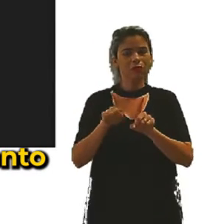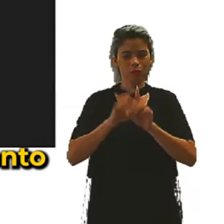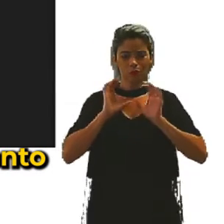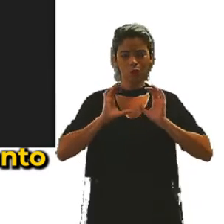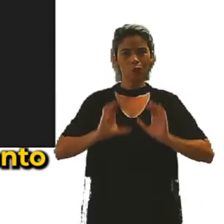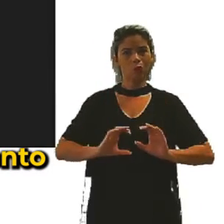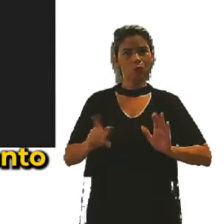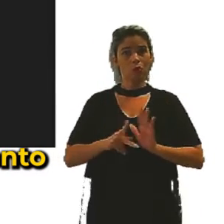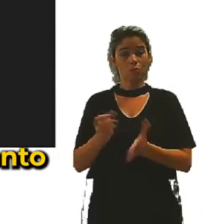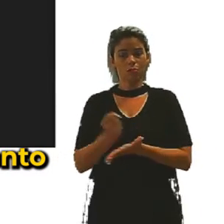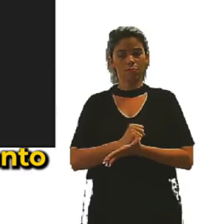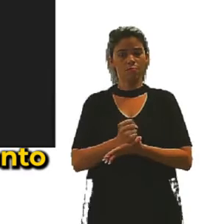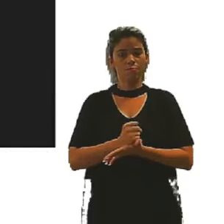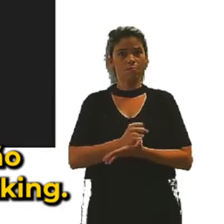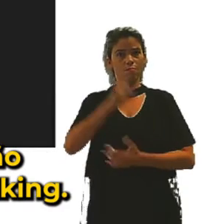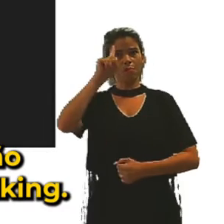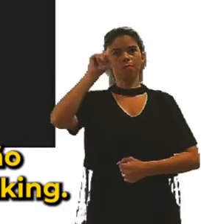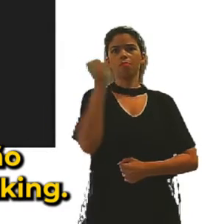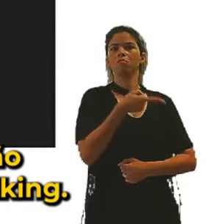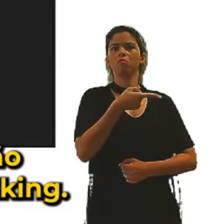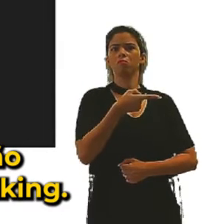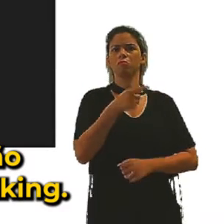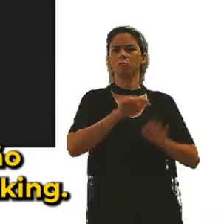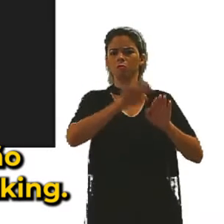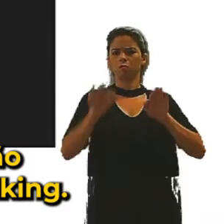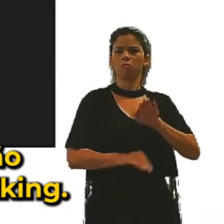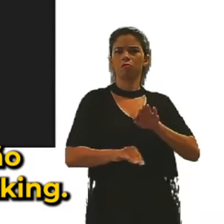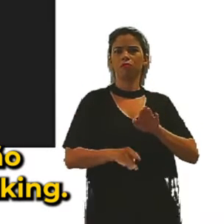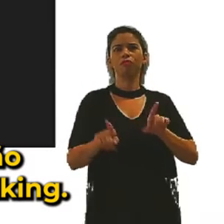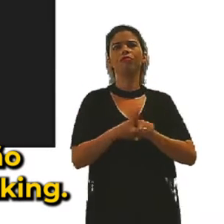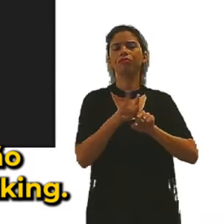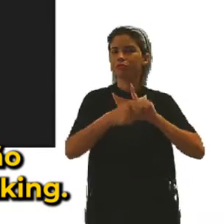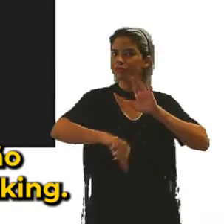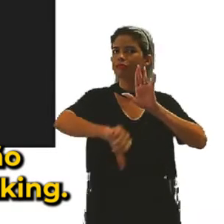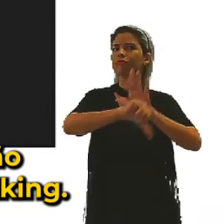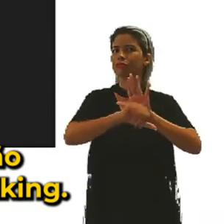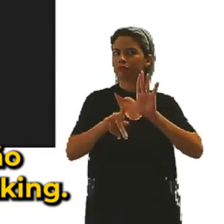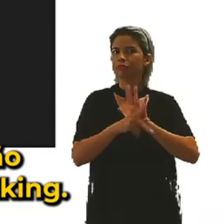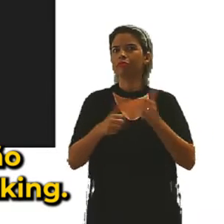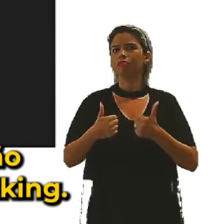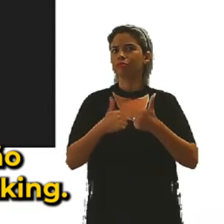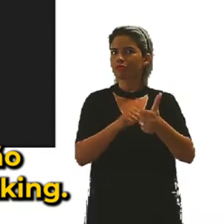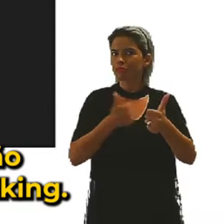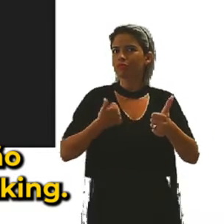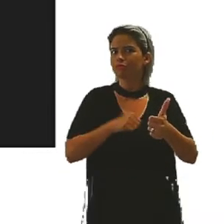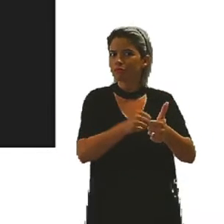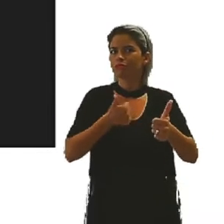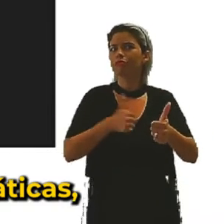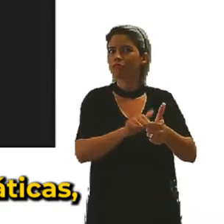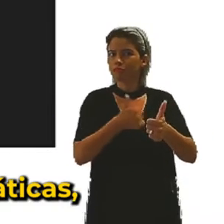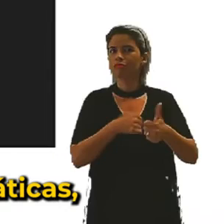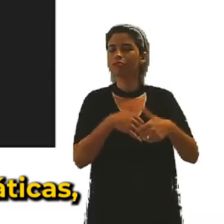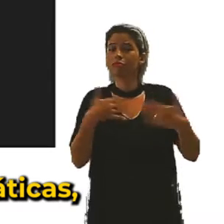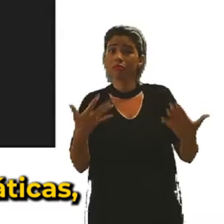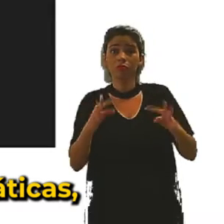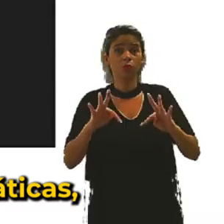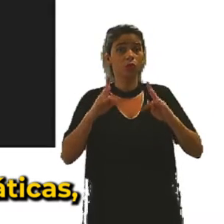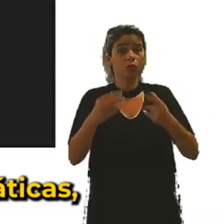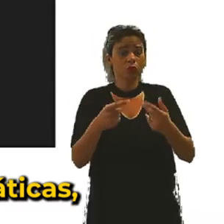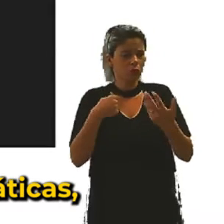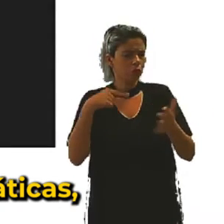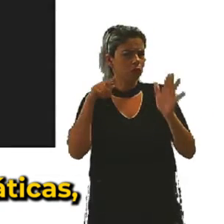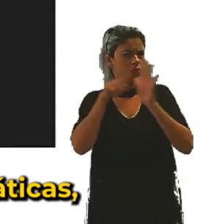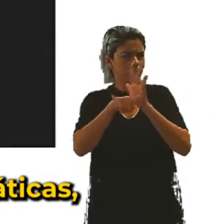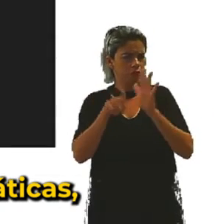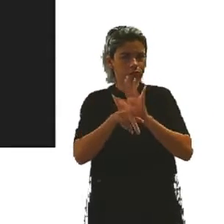comportamento controlador, né? Também, tanto que nós tivemos a criminalização da perseguição insidiosa, né? Do crime de stalking. Então, trazem perguntas